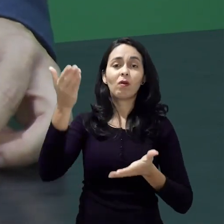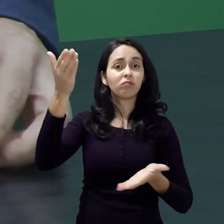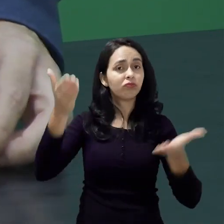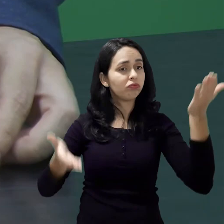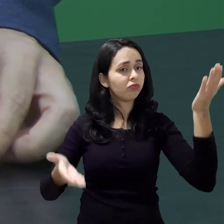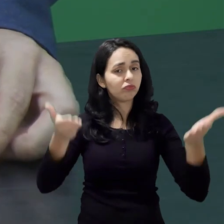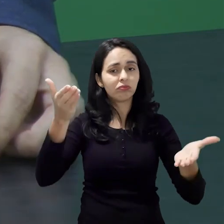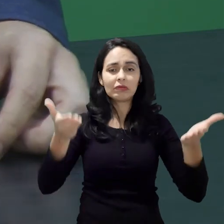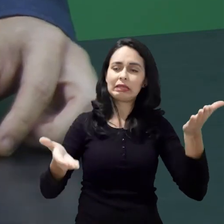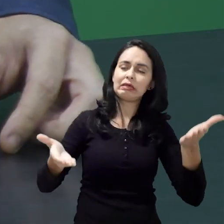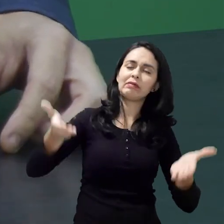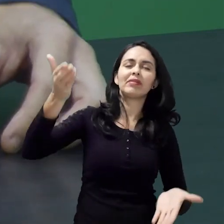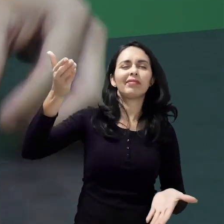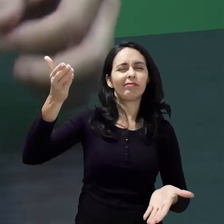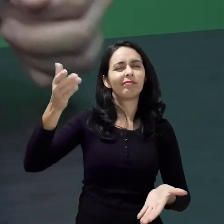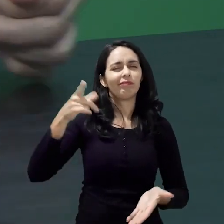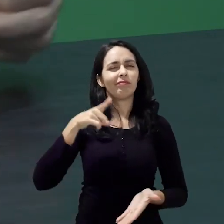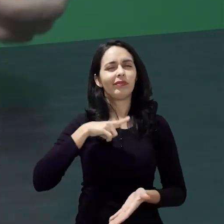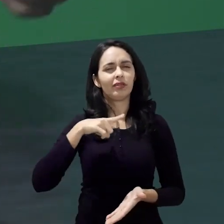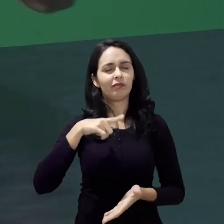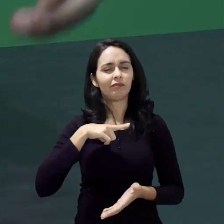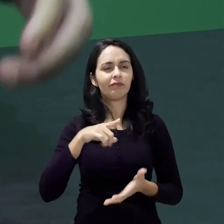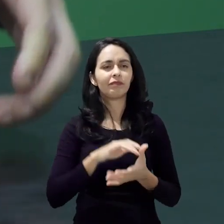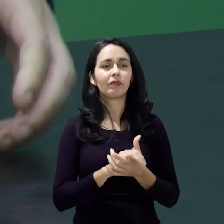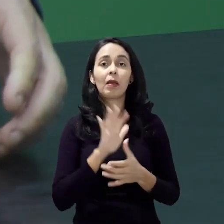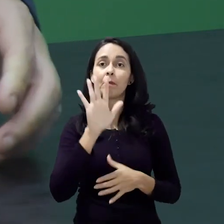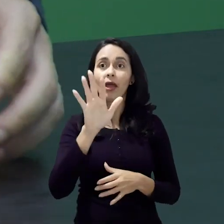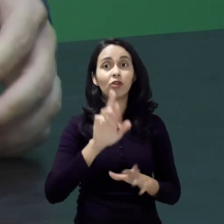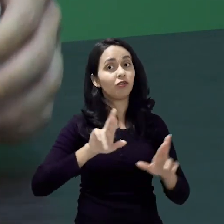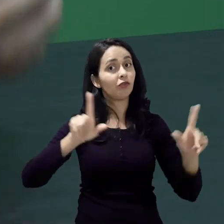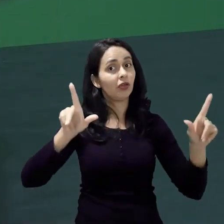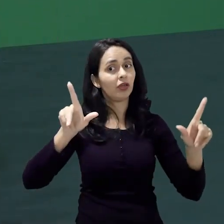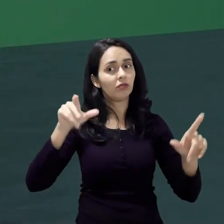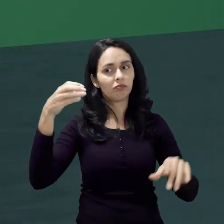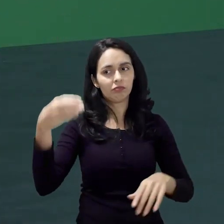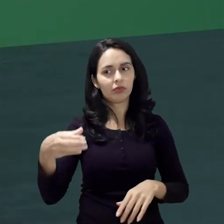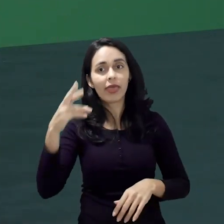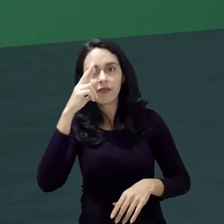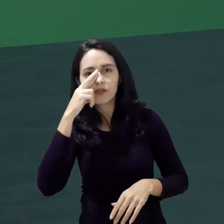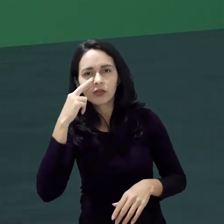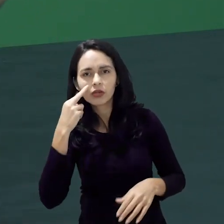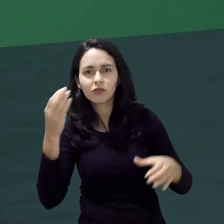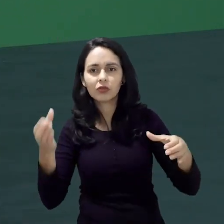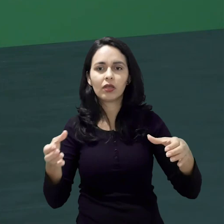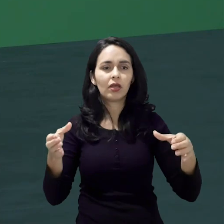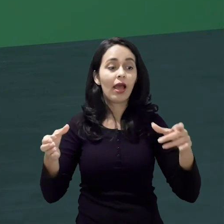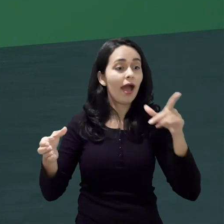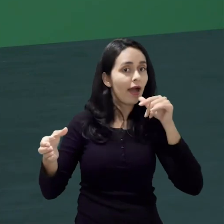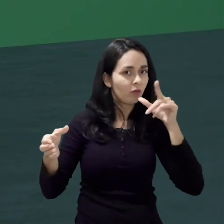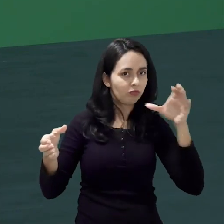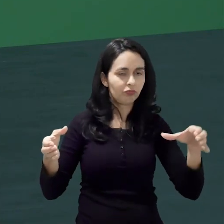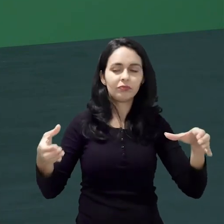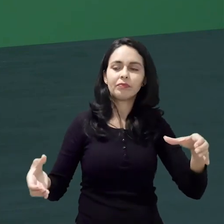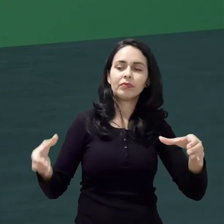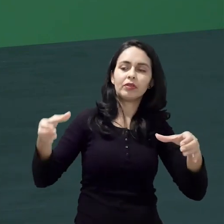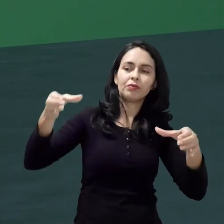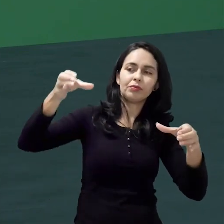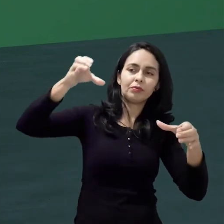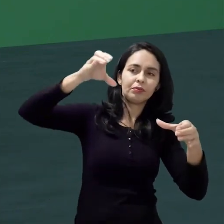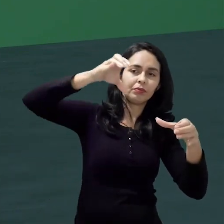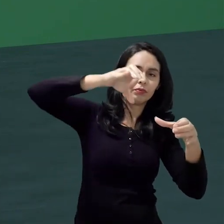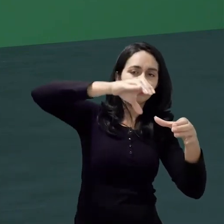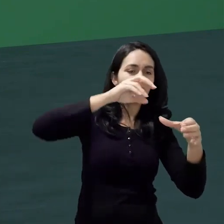eu tenho um desequilíbrio Mas a partir do momento que eu pego o refrigerante e eu boto na água